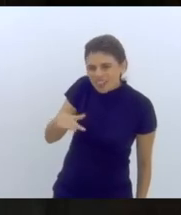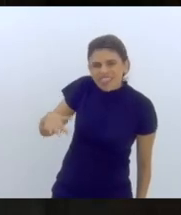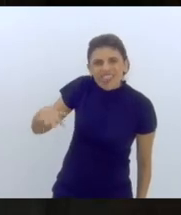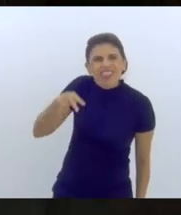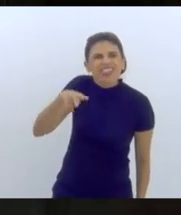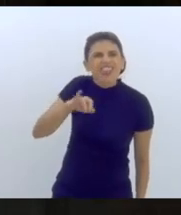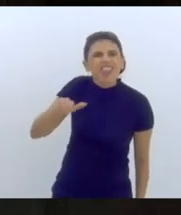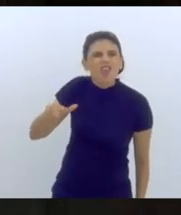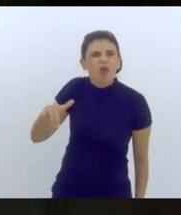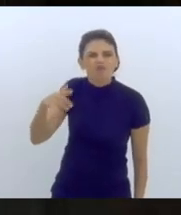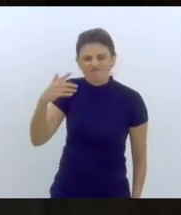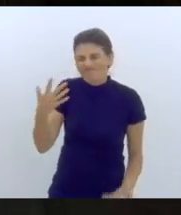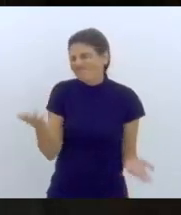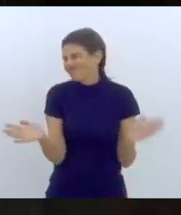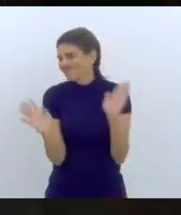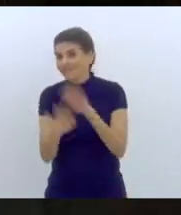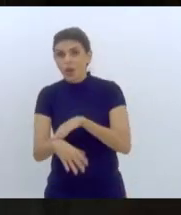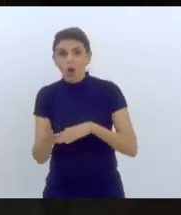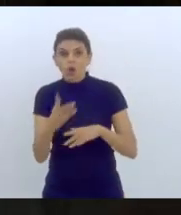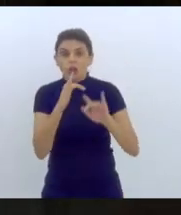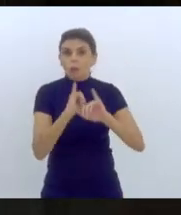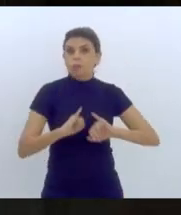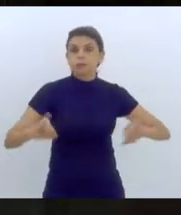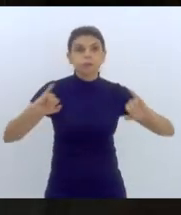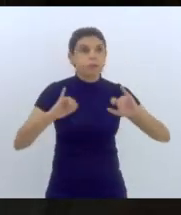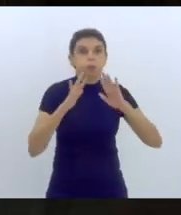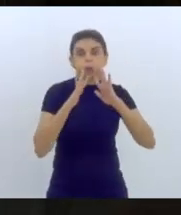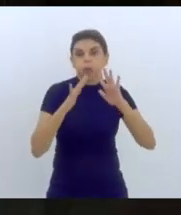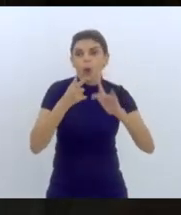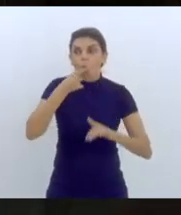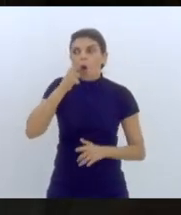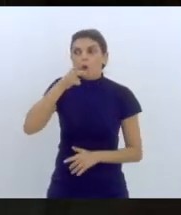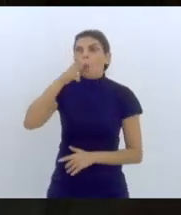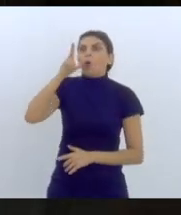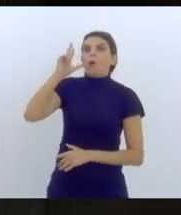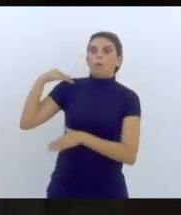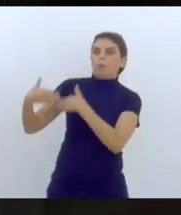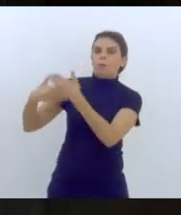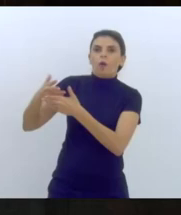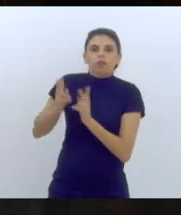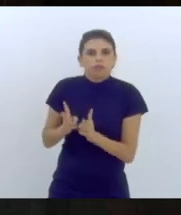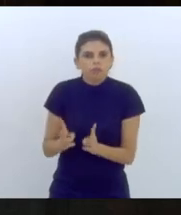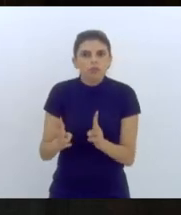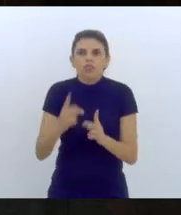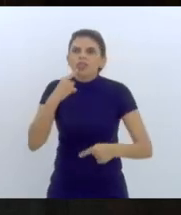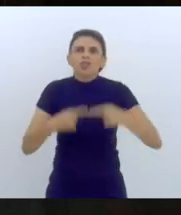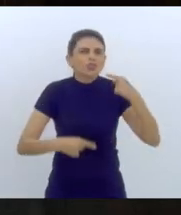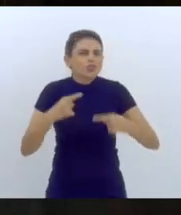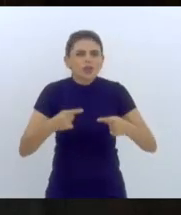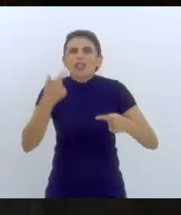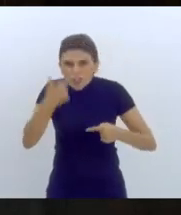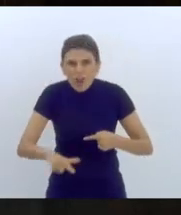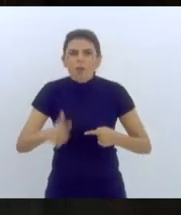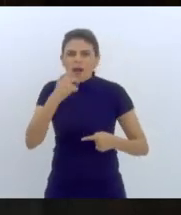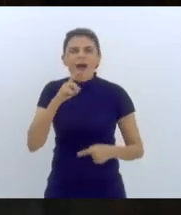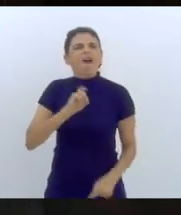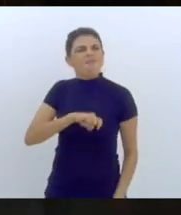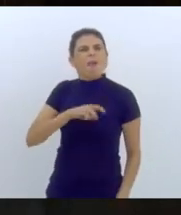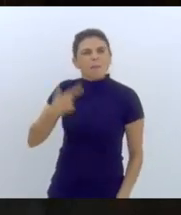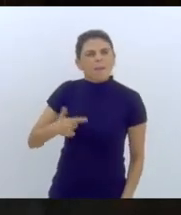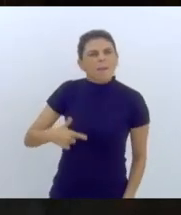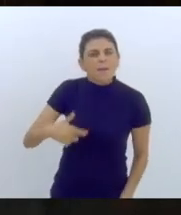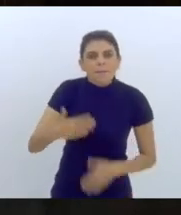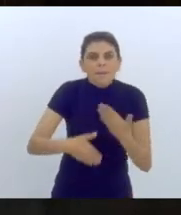muito desgastante. Aí hoje vem a repercussão da repercussão. Foi anteontem, repercutiu ontem, aí hoje repercute de novo. E assim